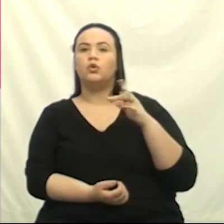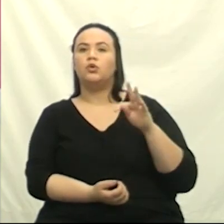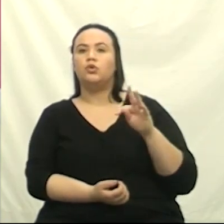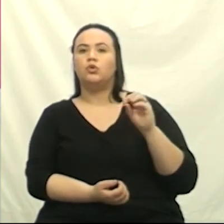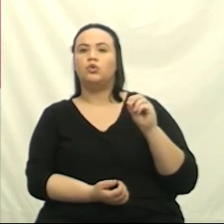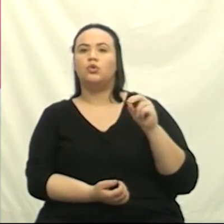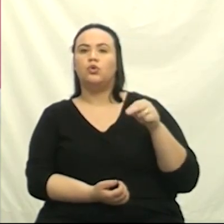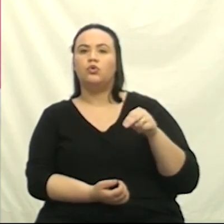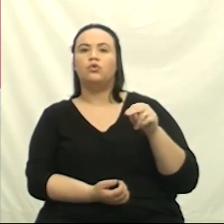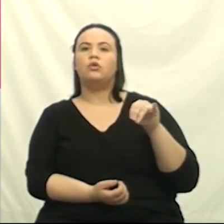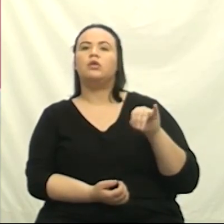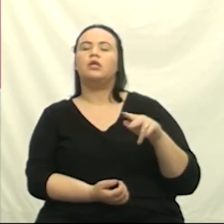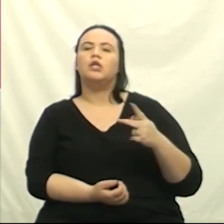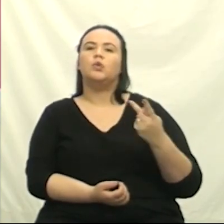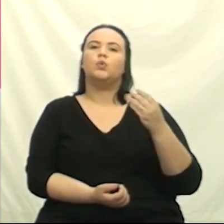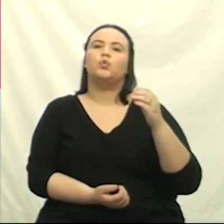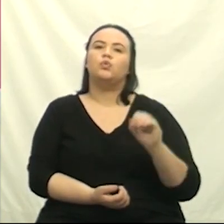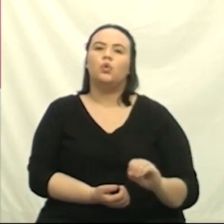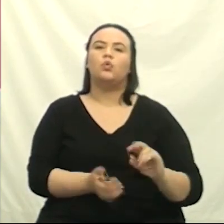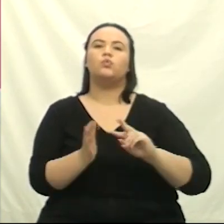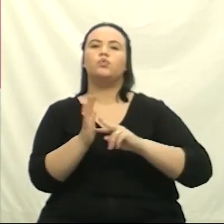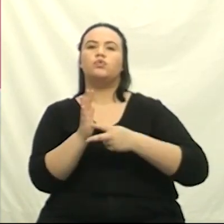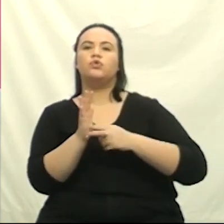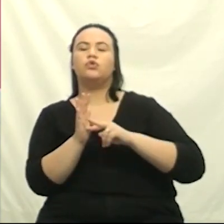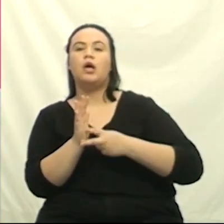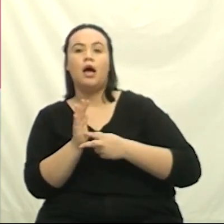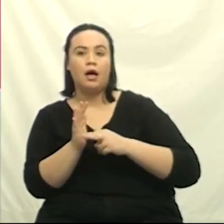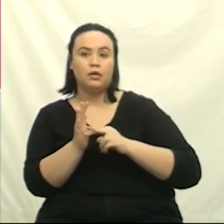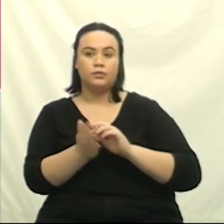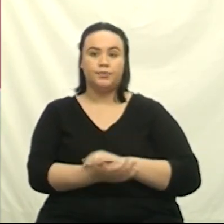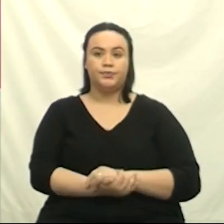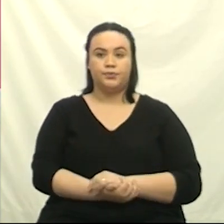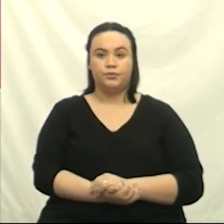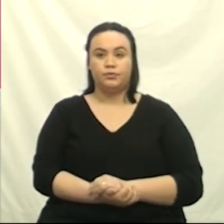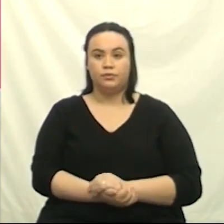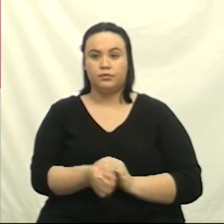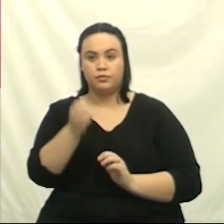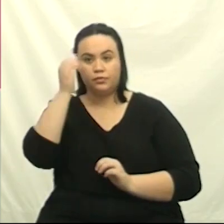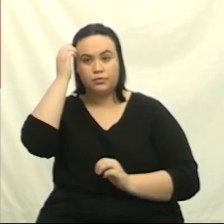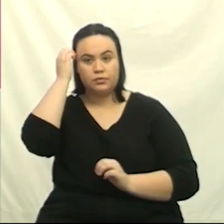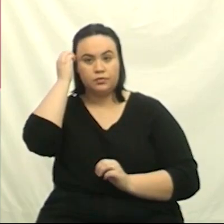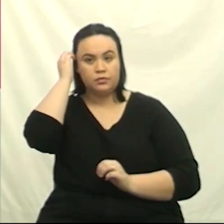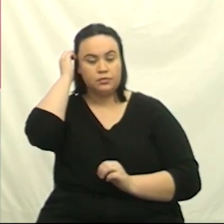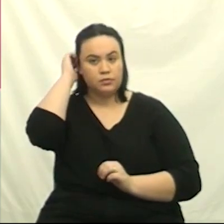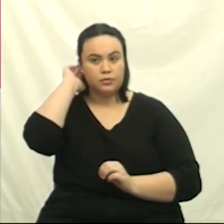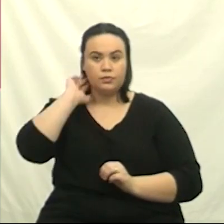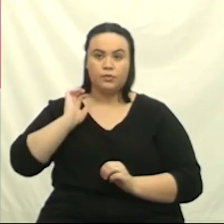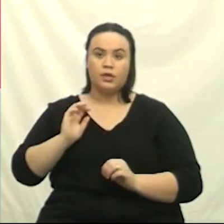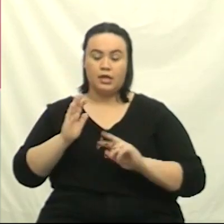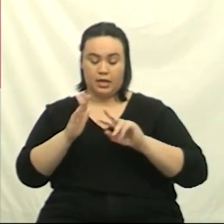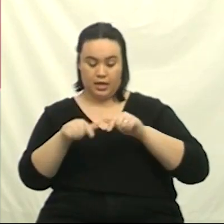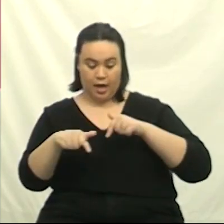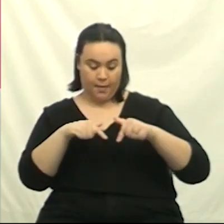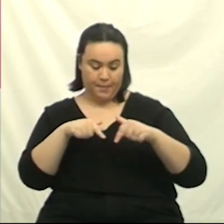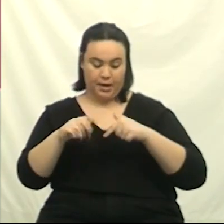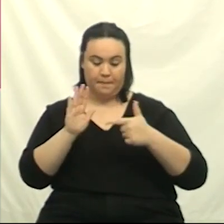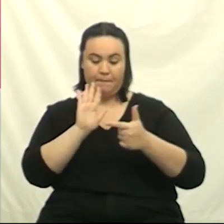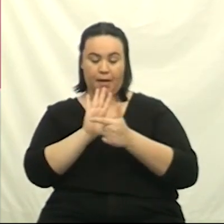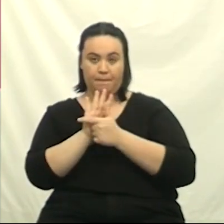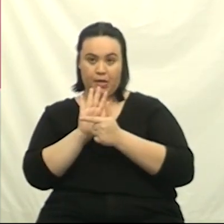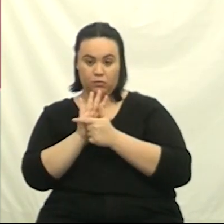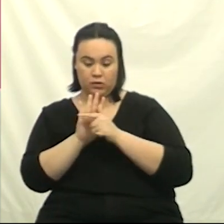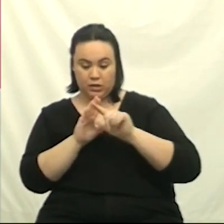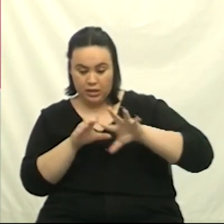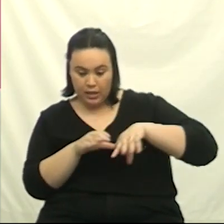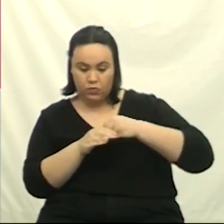a respeito do sindicalista lá que existe lá que trabalha e cumpre o seu papel dentro do